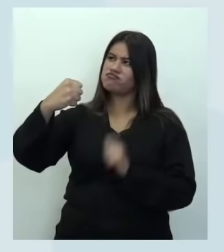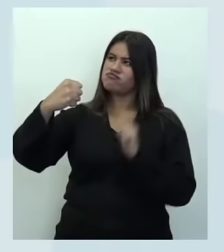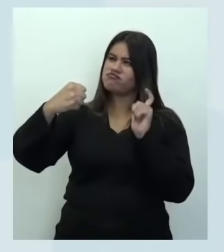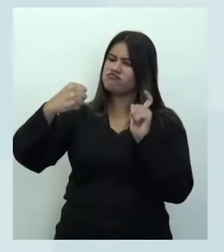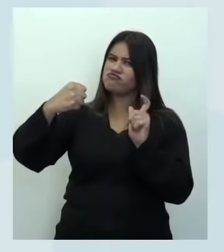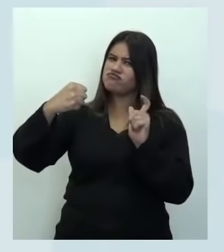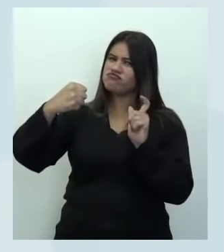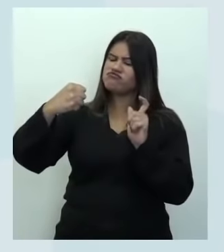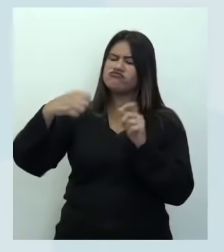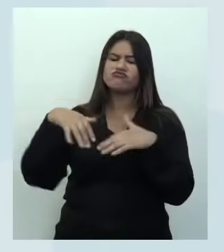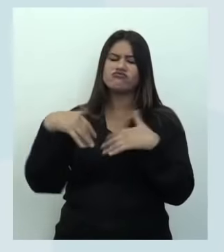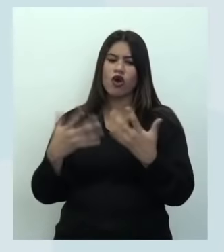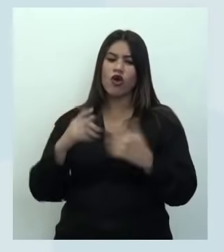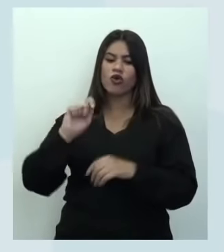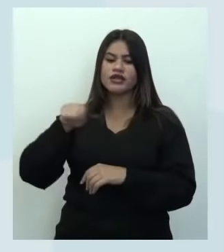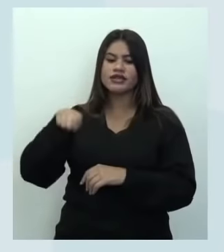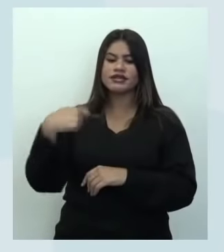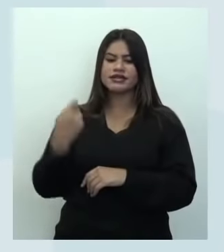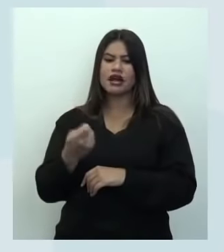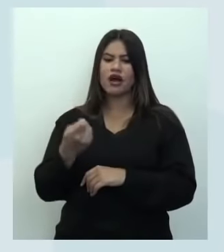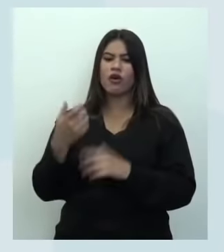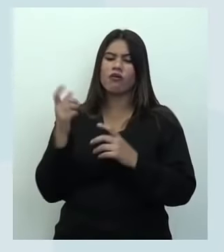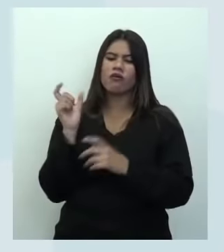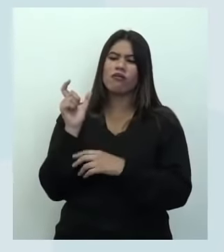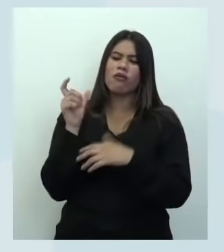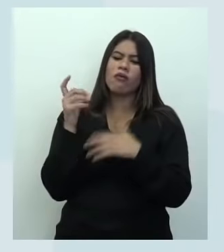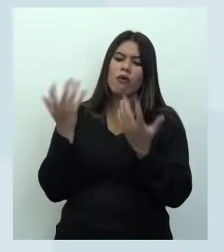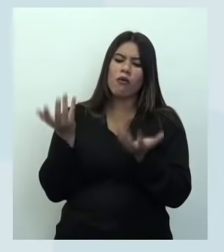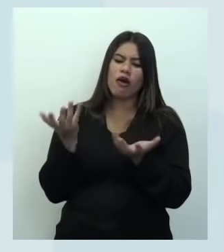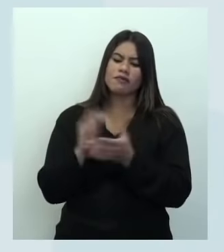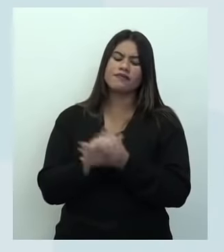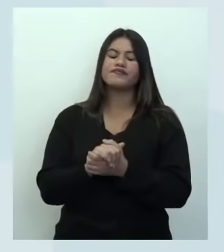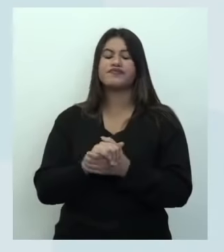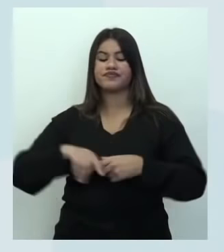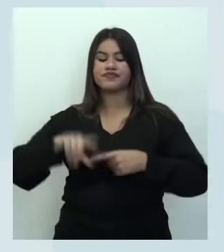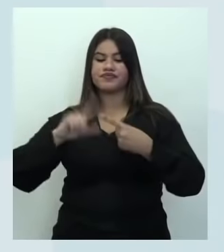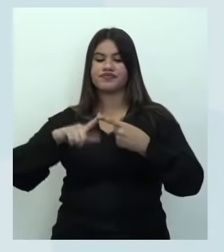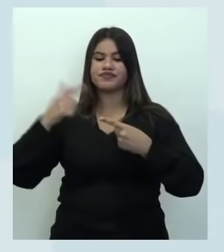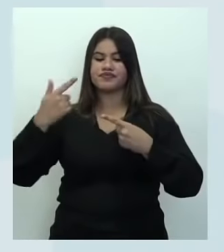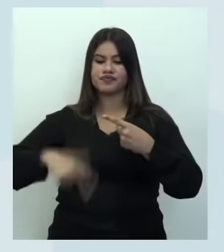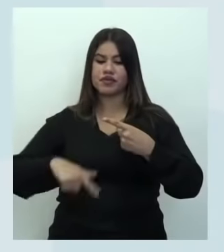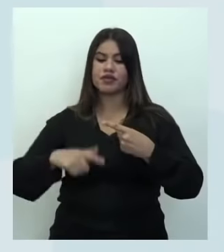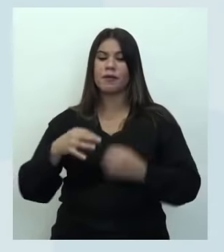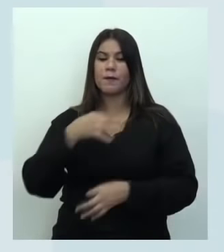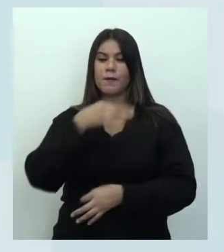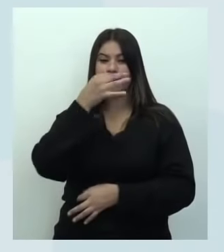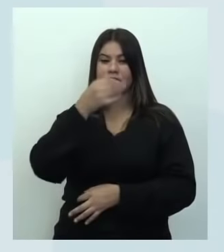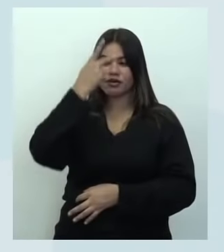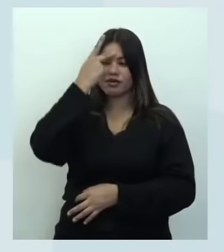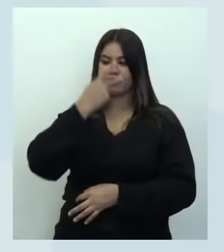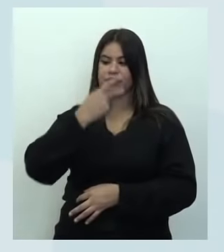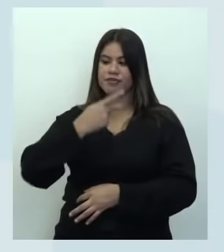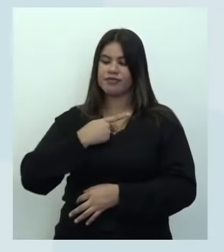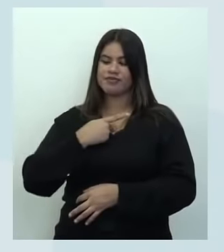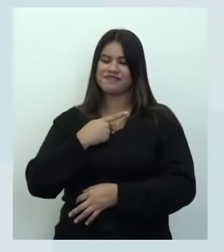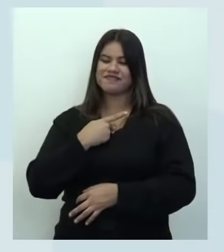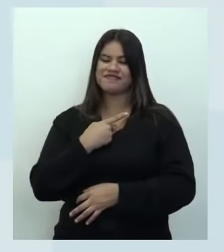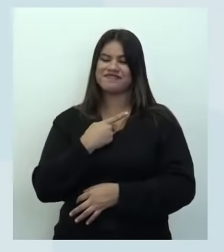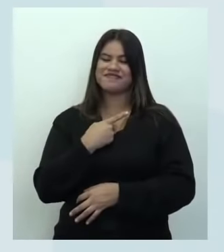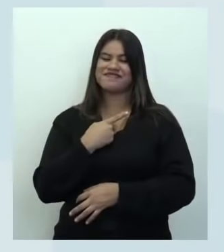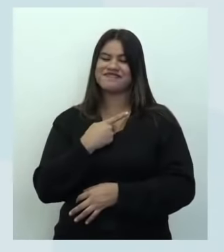mente? Então vamos repetir, atenção. Primeira questão, explique com suas palavras qual a importância de